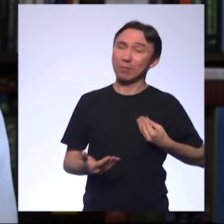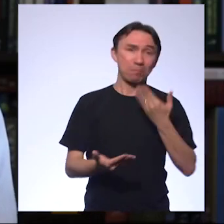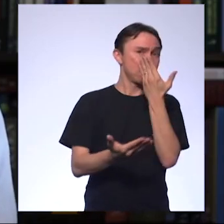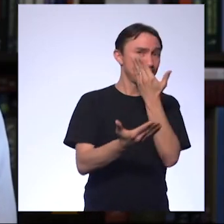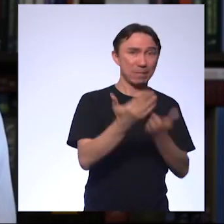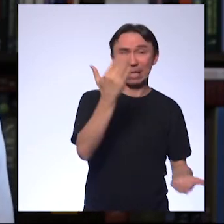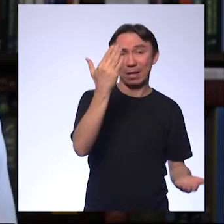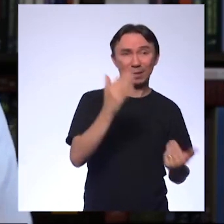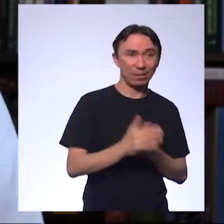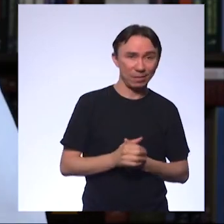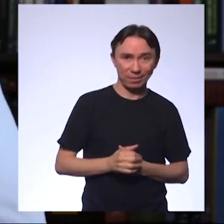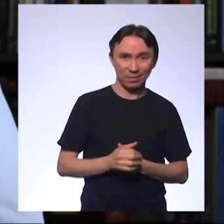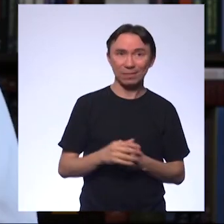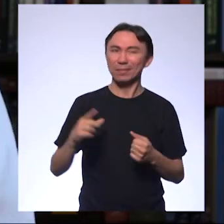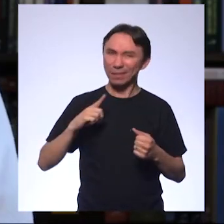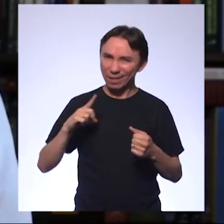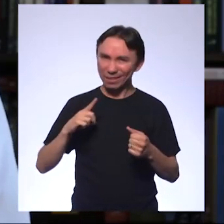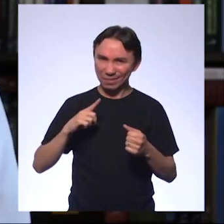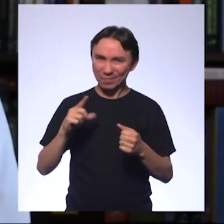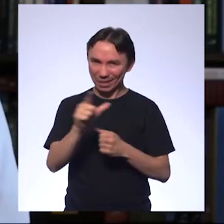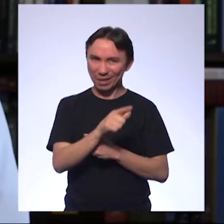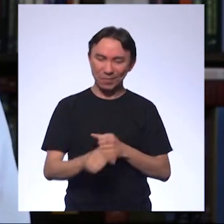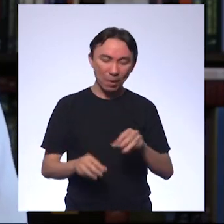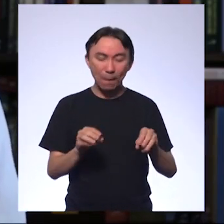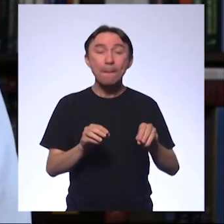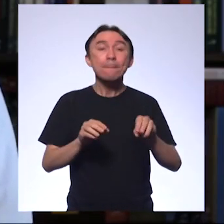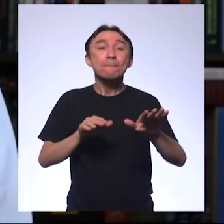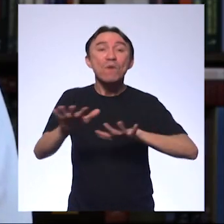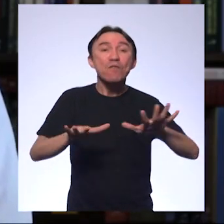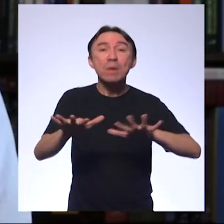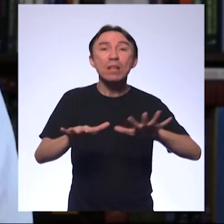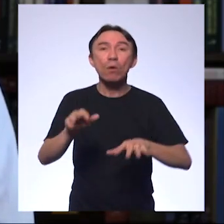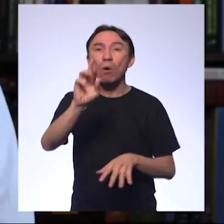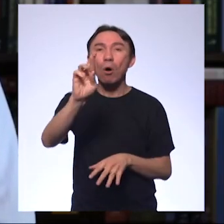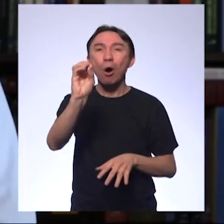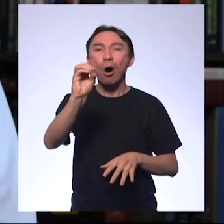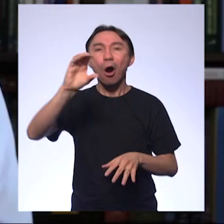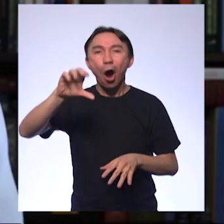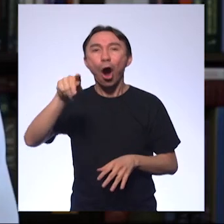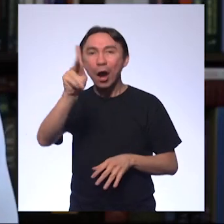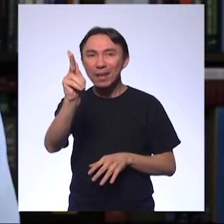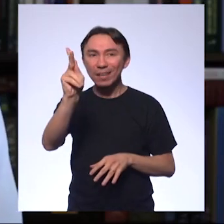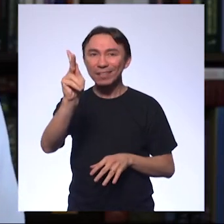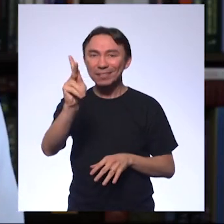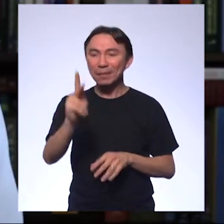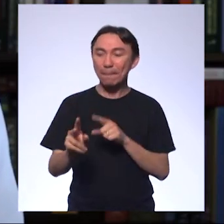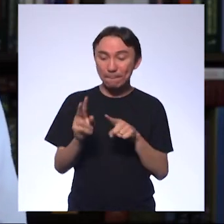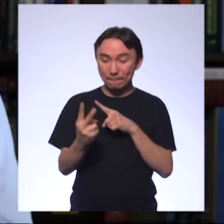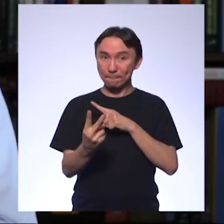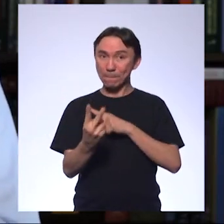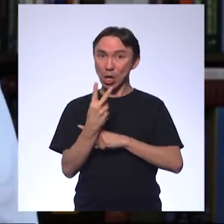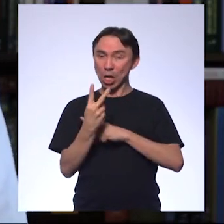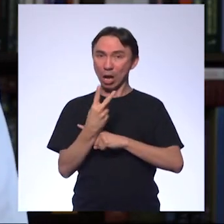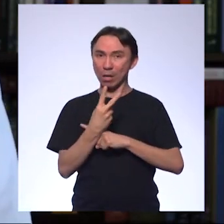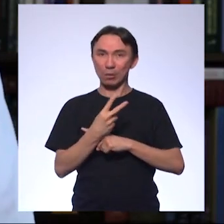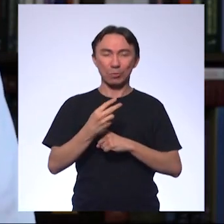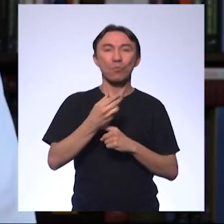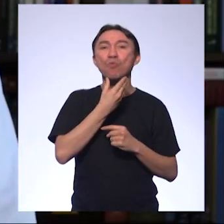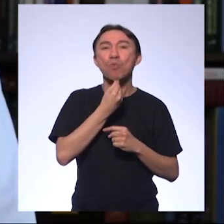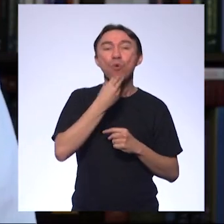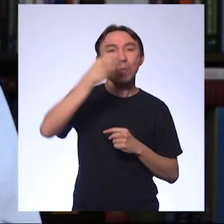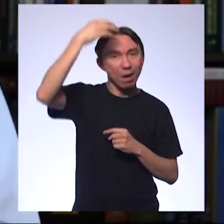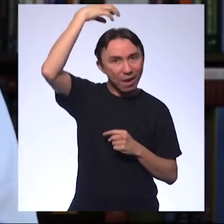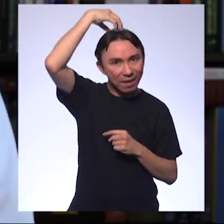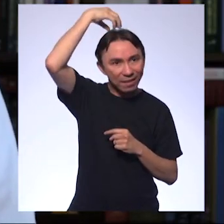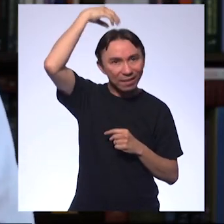que existe o rock, né, um movimento em que você protege o rei trazendo a torre para o outro